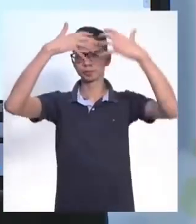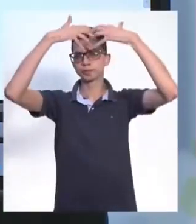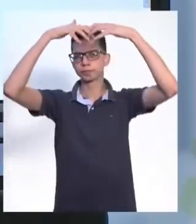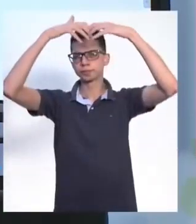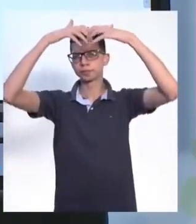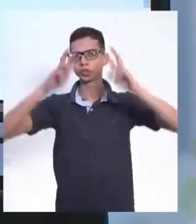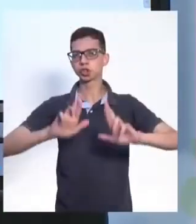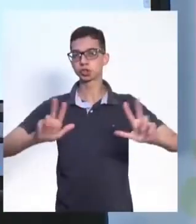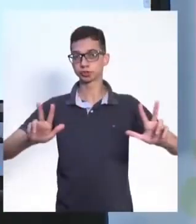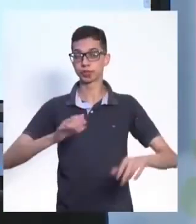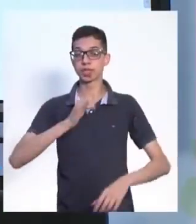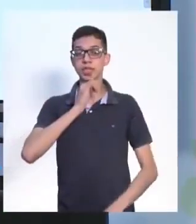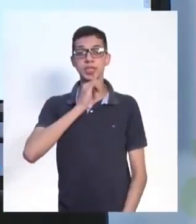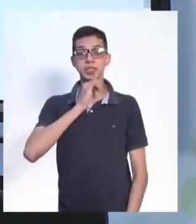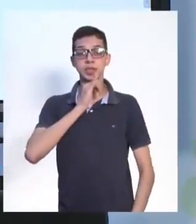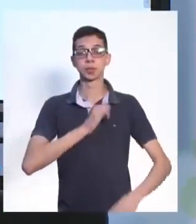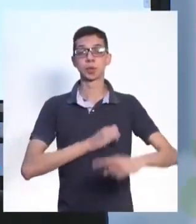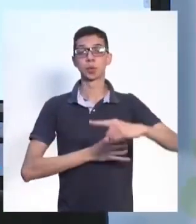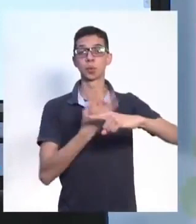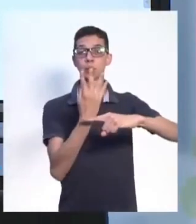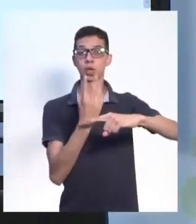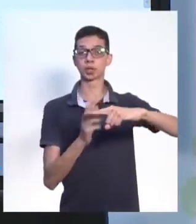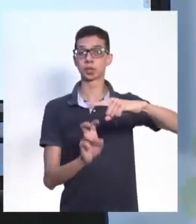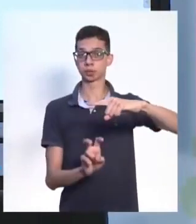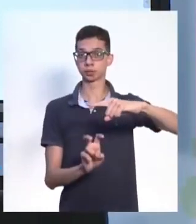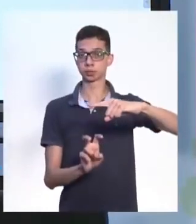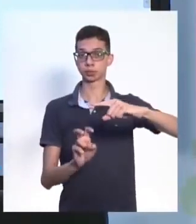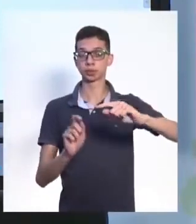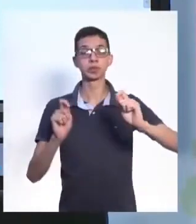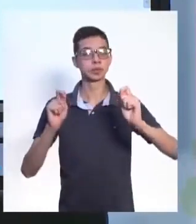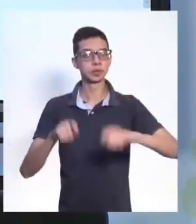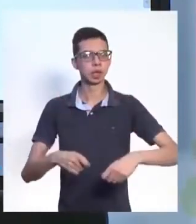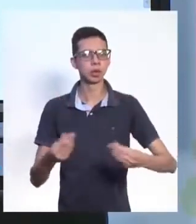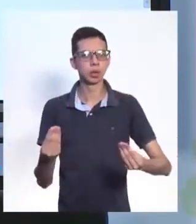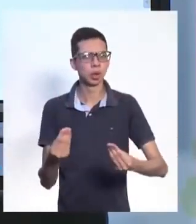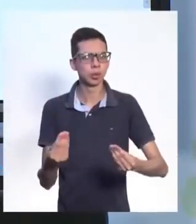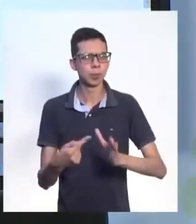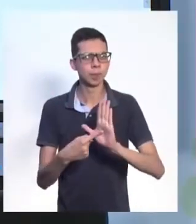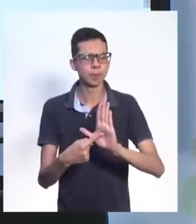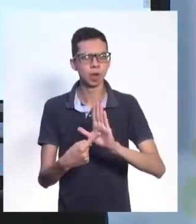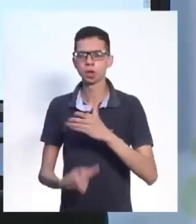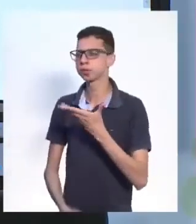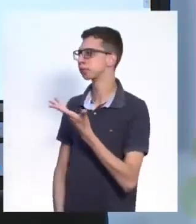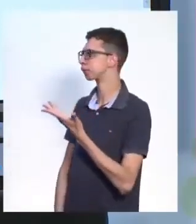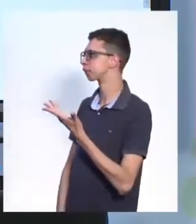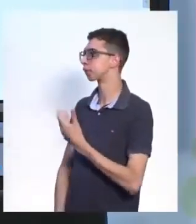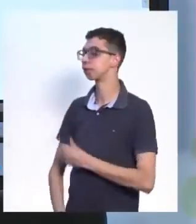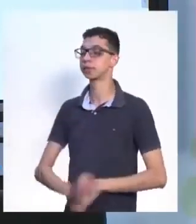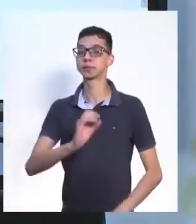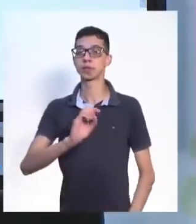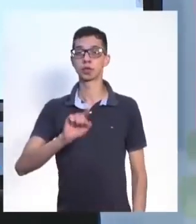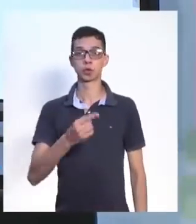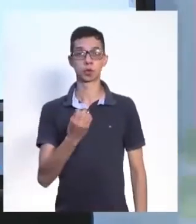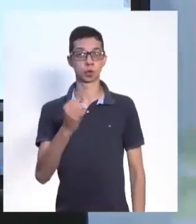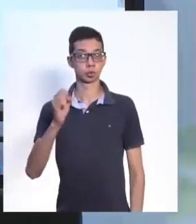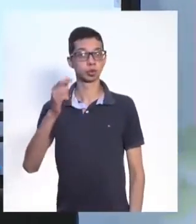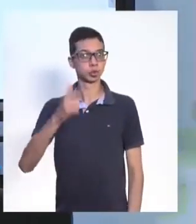exemplo, 4/5. 4/5 eu posso representar como 0,8. Vamos lá de novo na